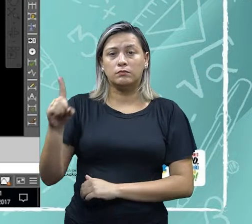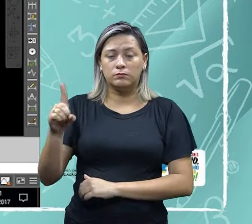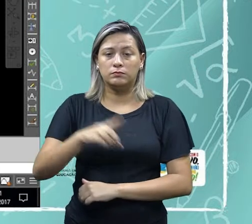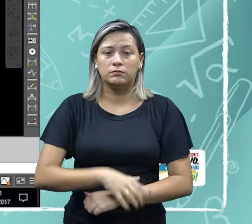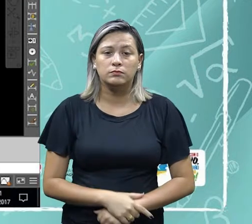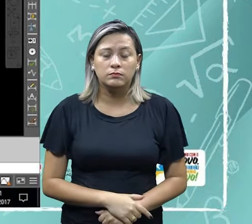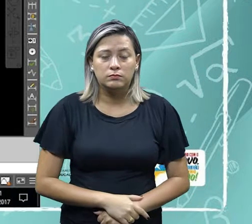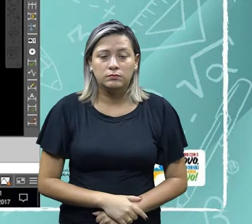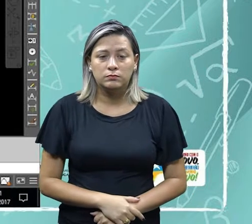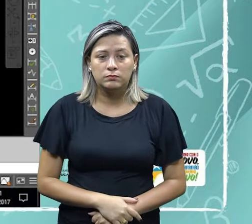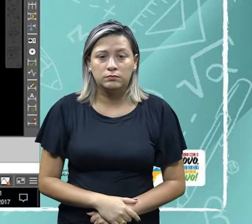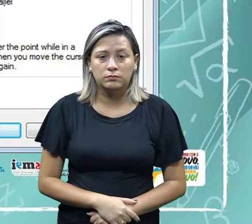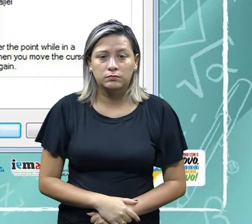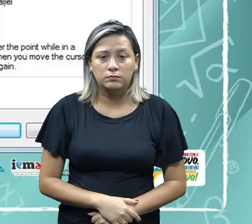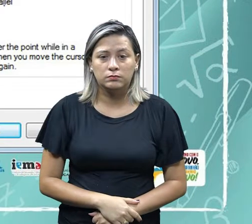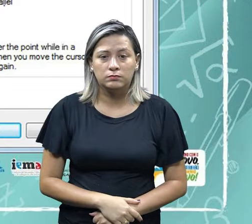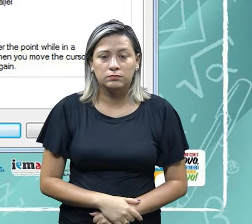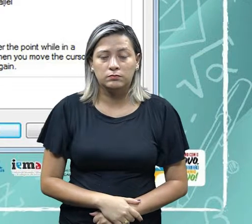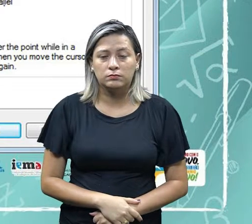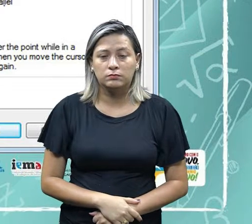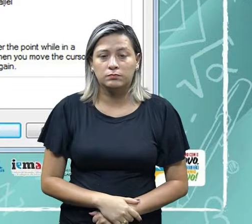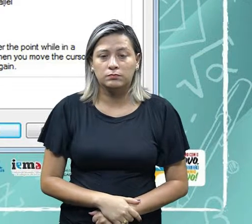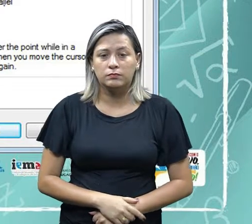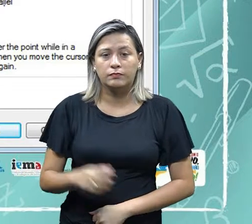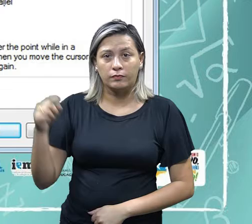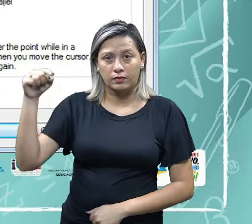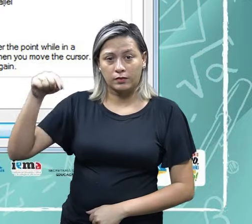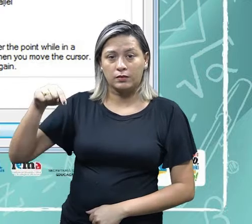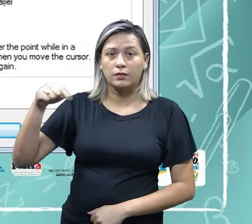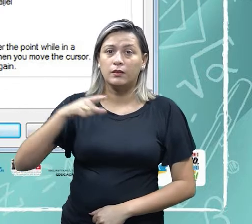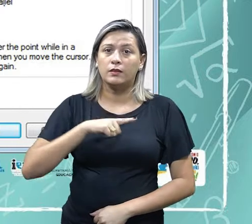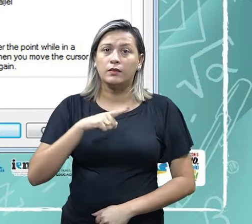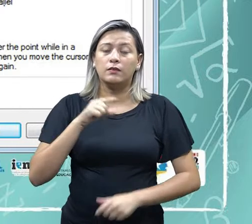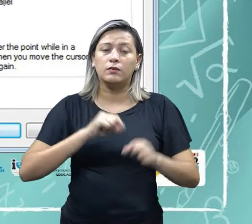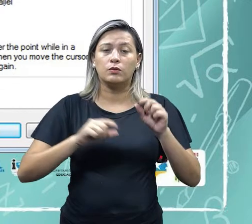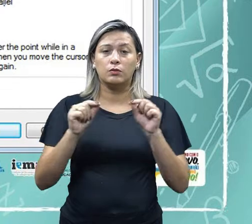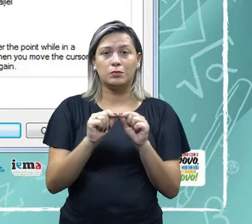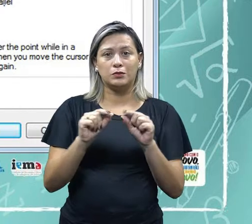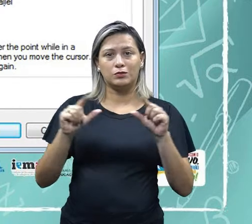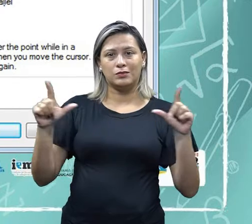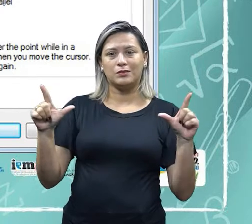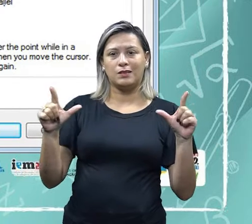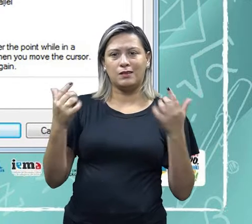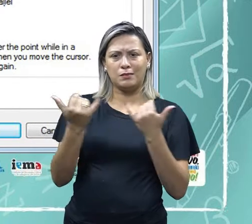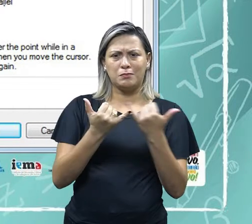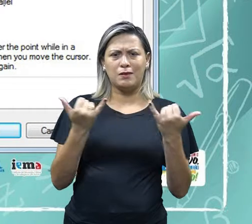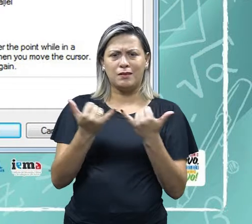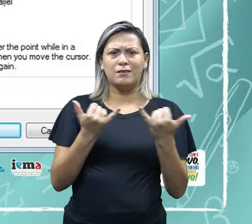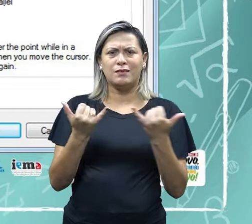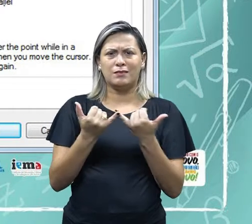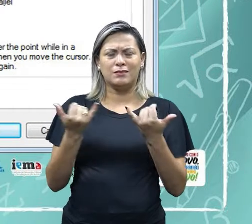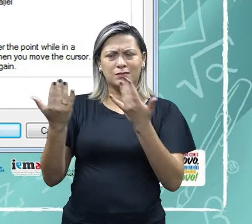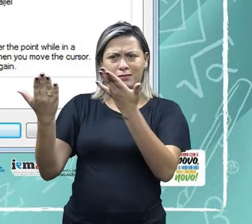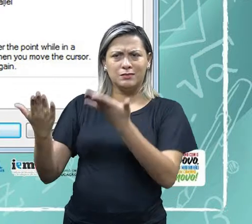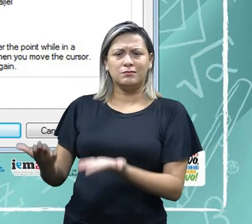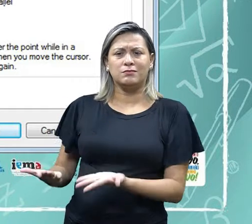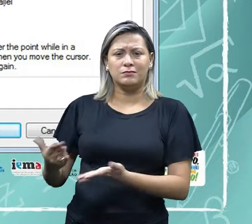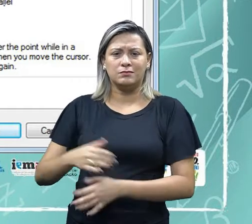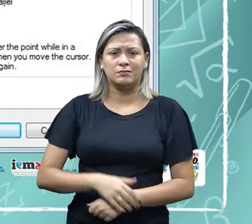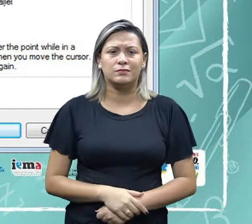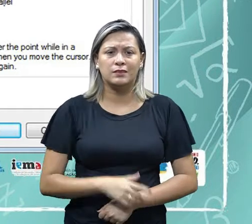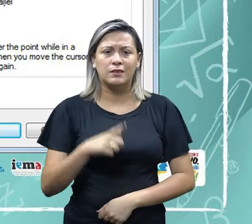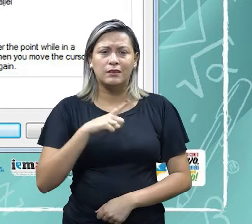Draft Settings e a partir daqui você vai chegar numa janela semelhante a essa. Como você pode ver, ó,